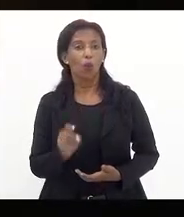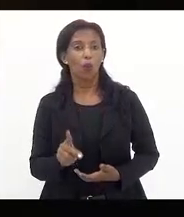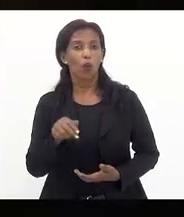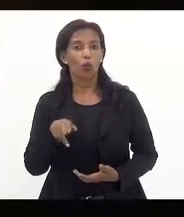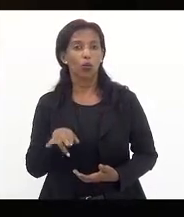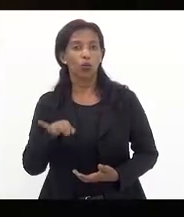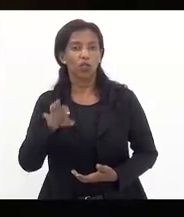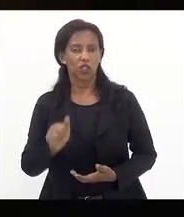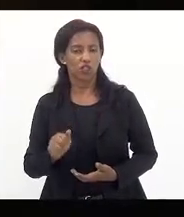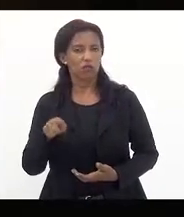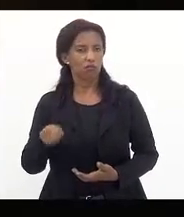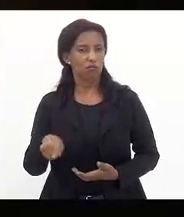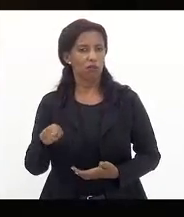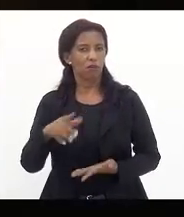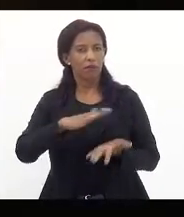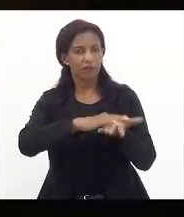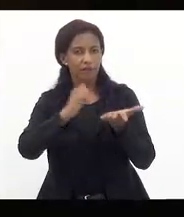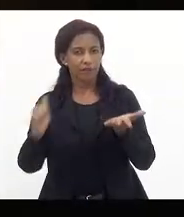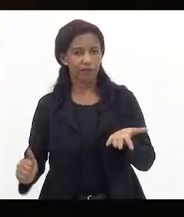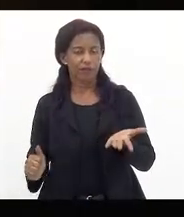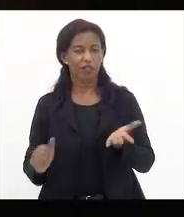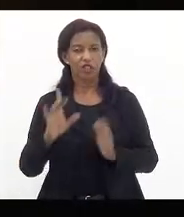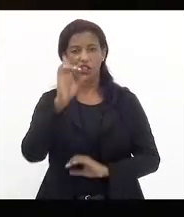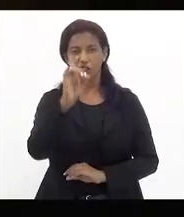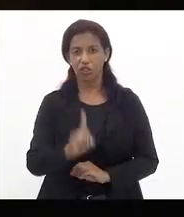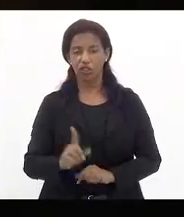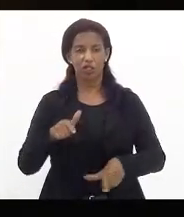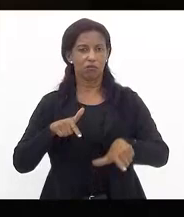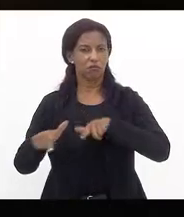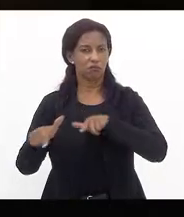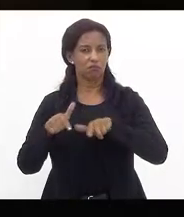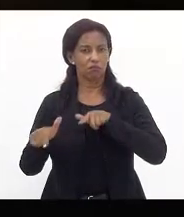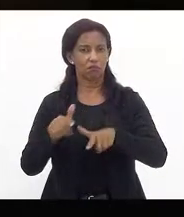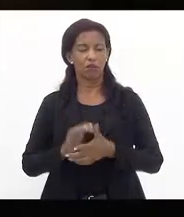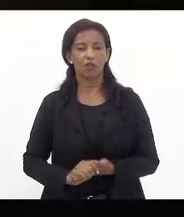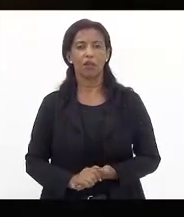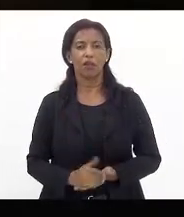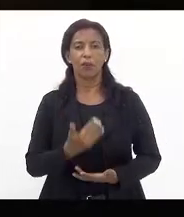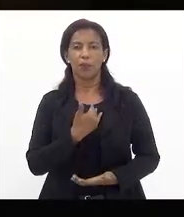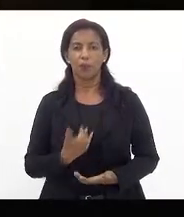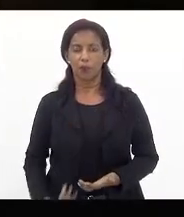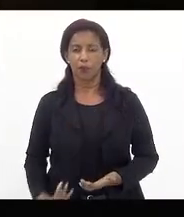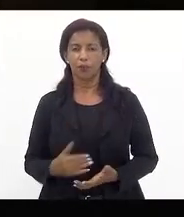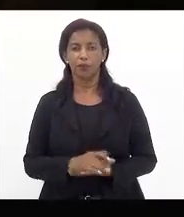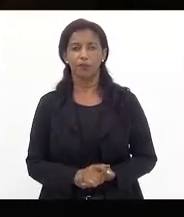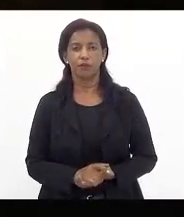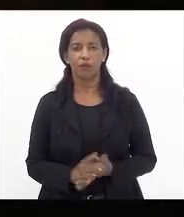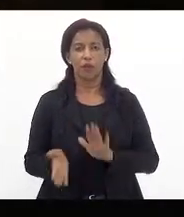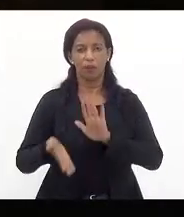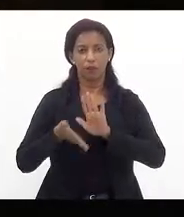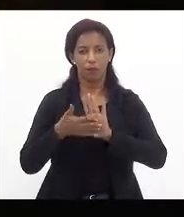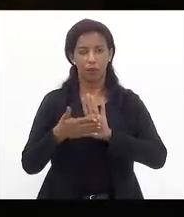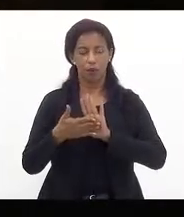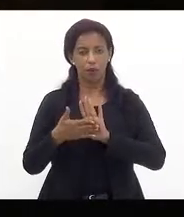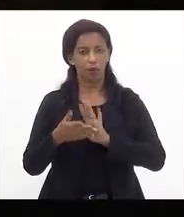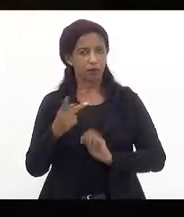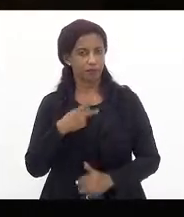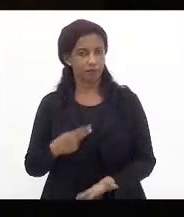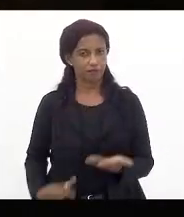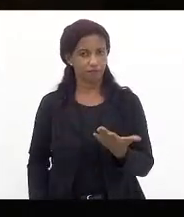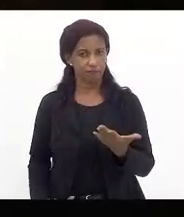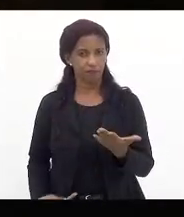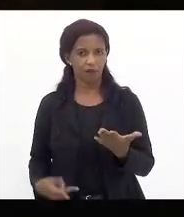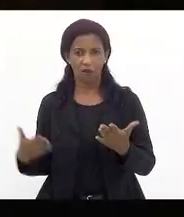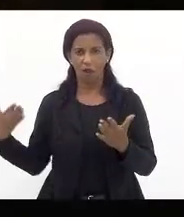é, para retirar direitos de servidores e servidoras públicas. A proposta, senhora presidenta,